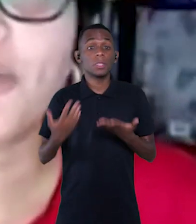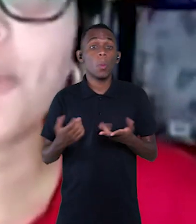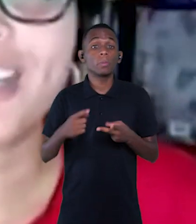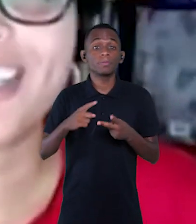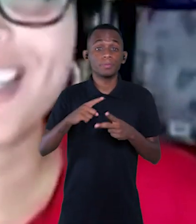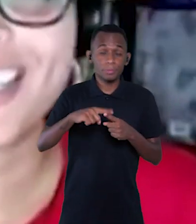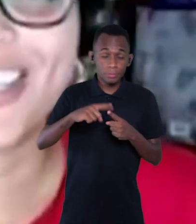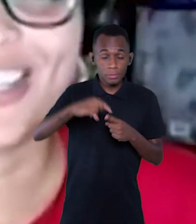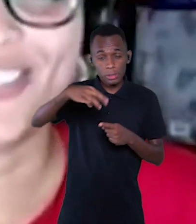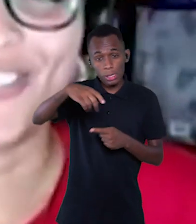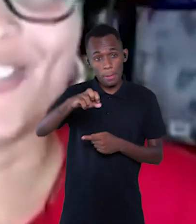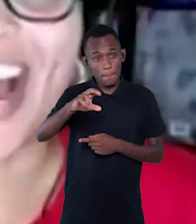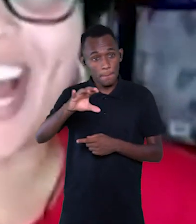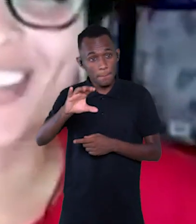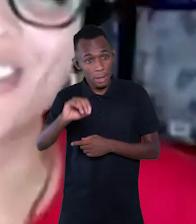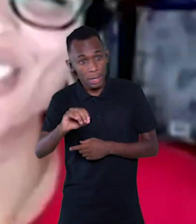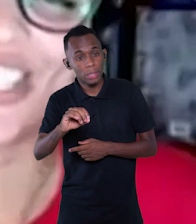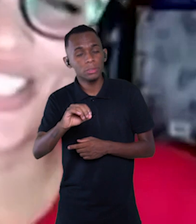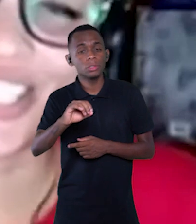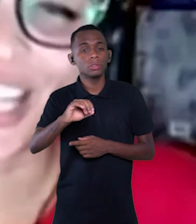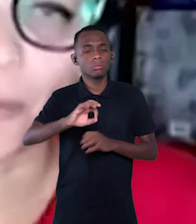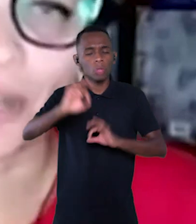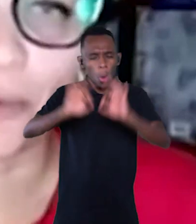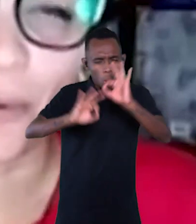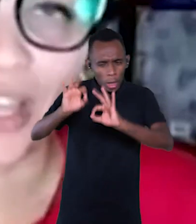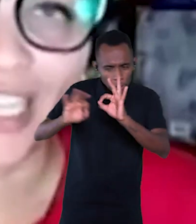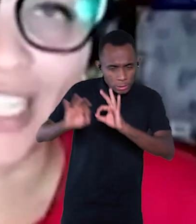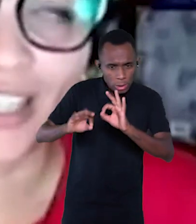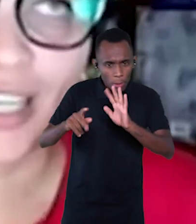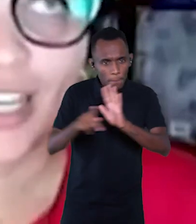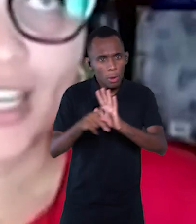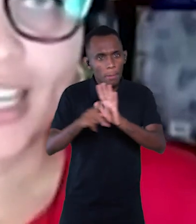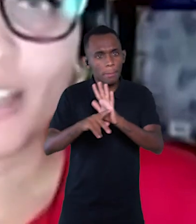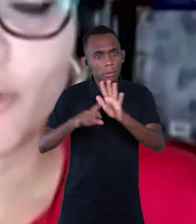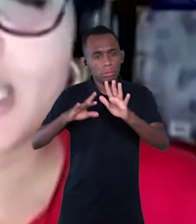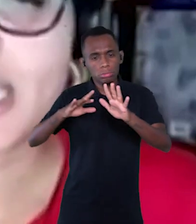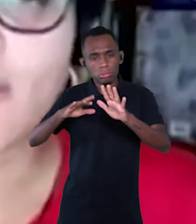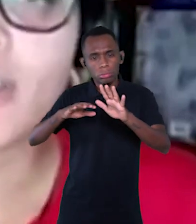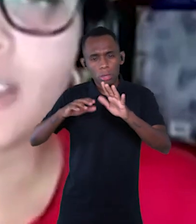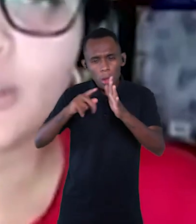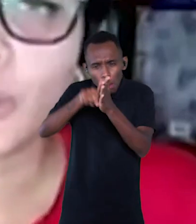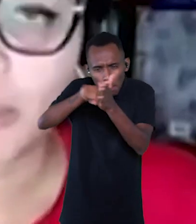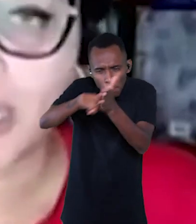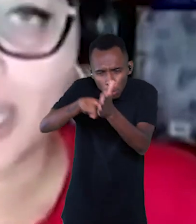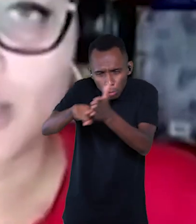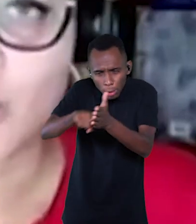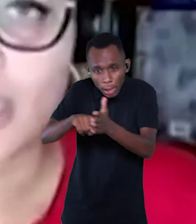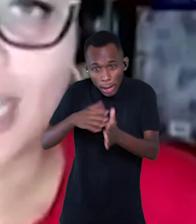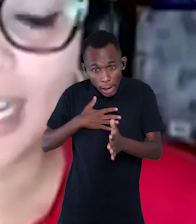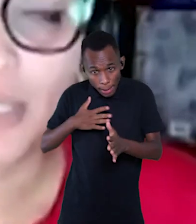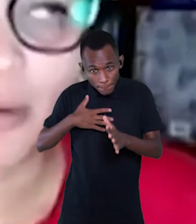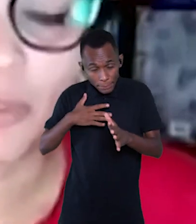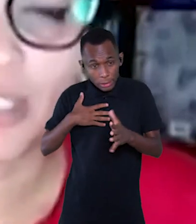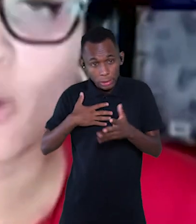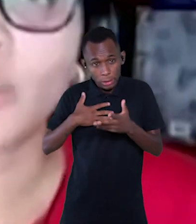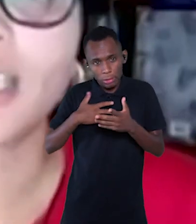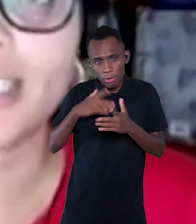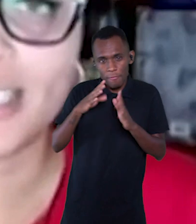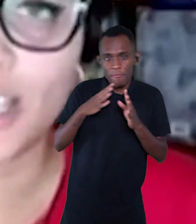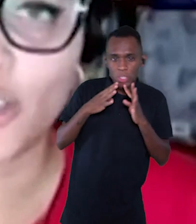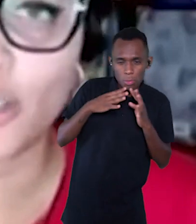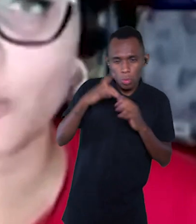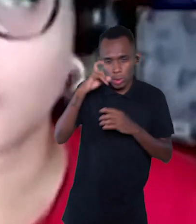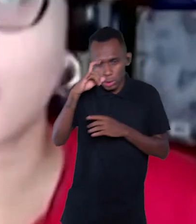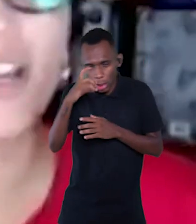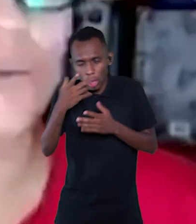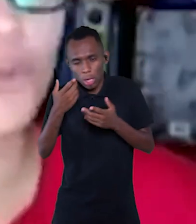ele fez foi uma arqueologia digital, brinco com ele, que ele foi escavando as minhas redes sociais para poder encontrar